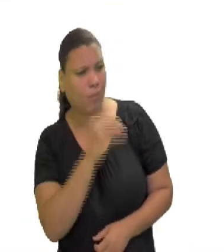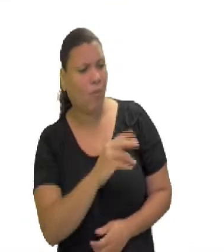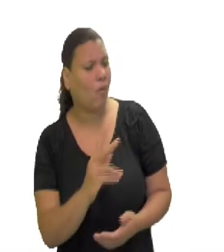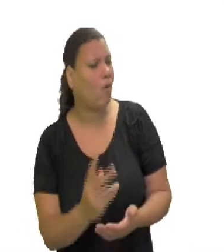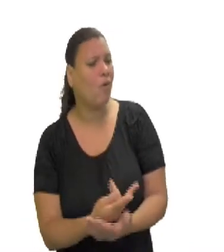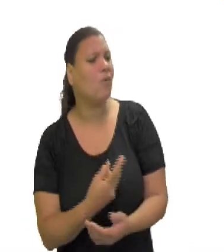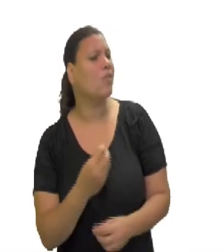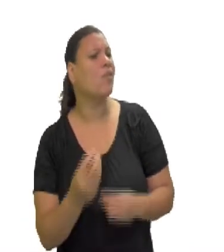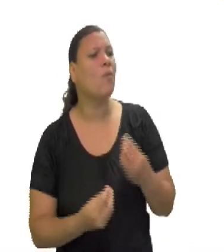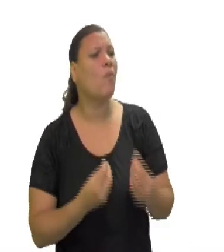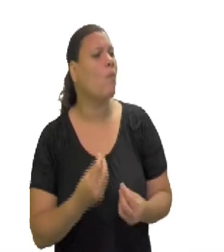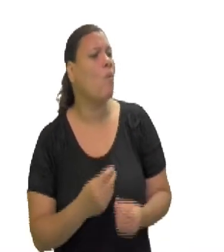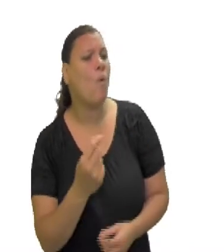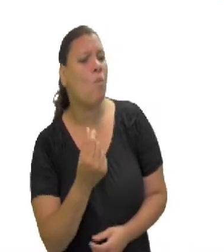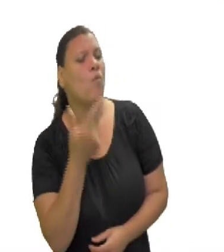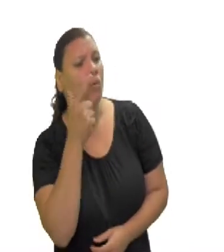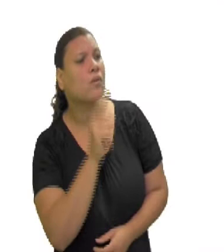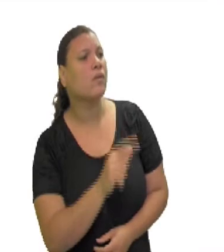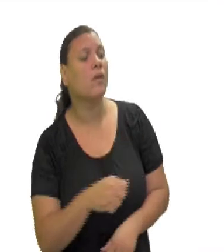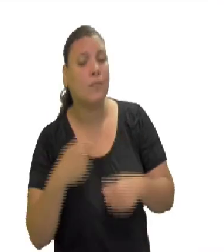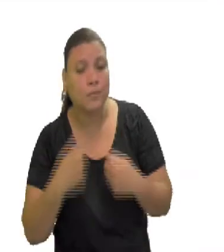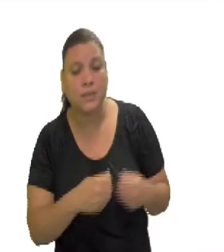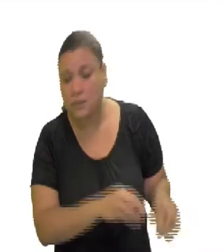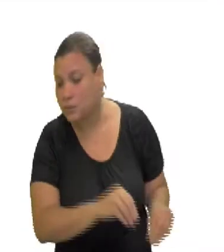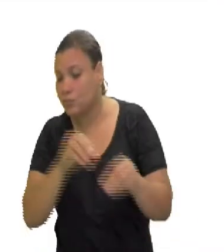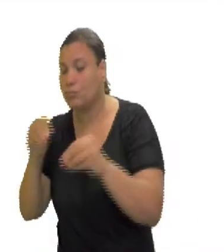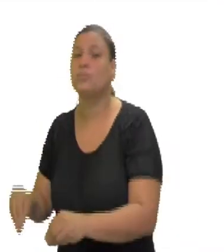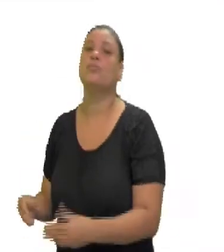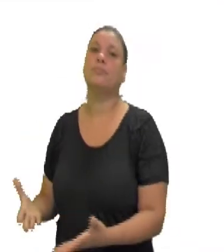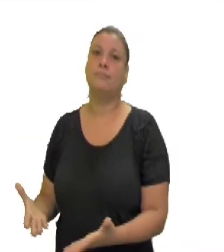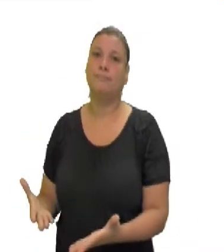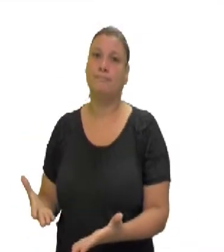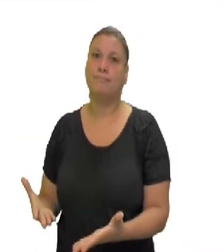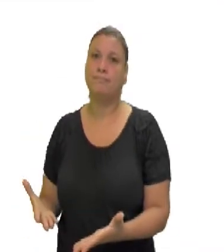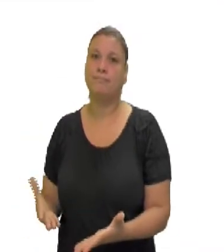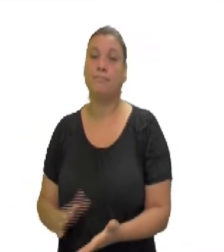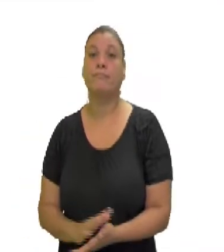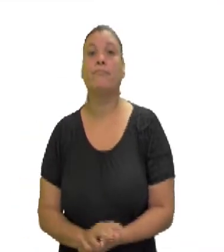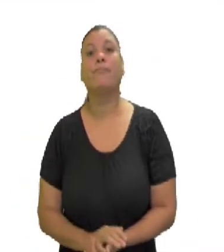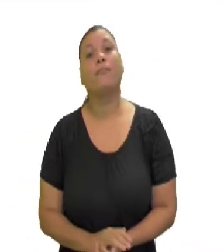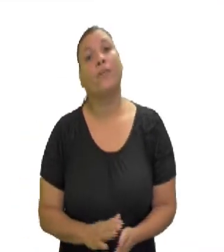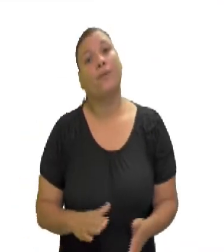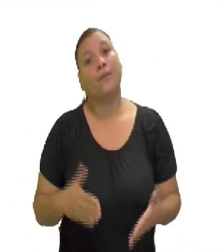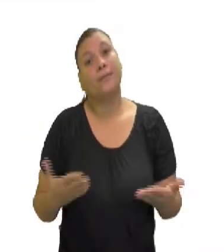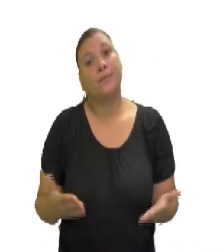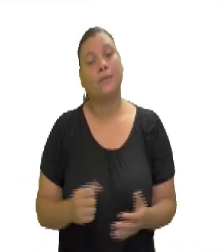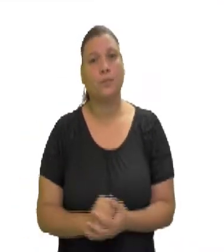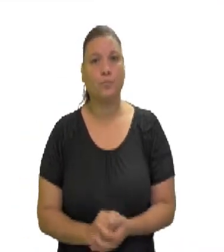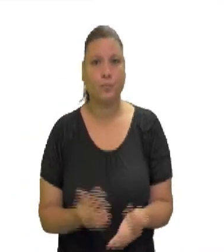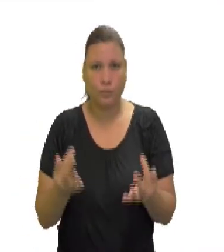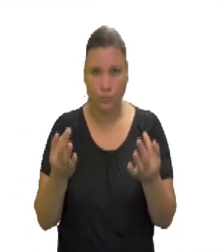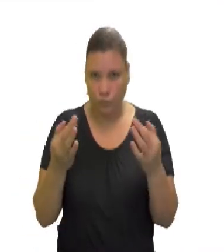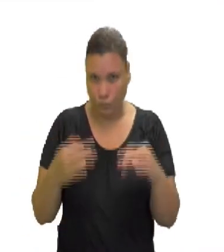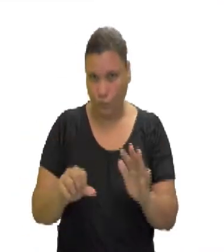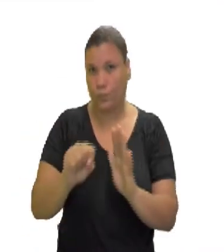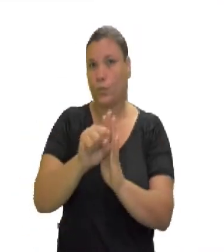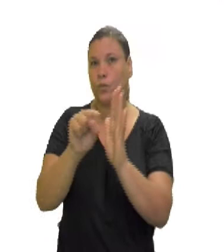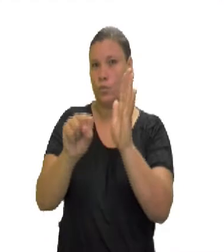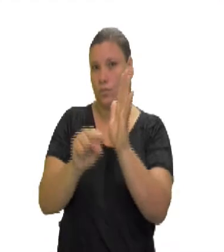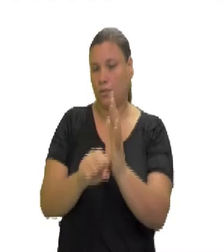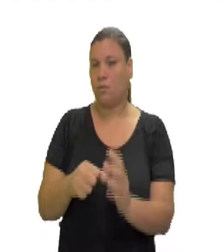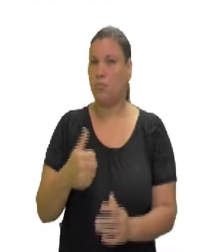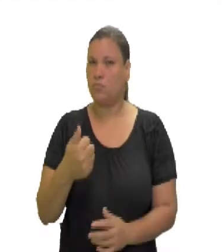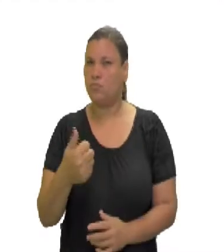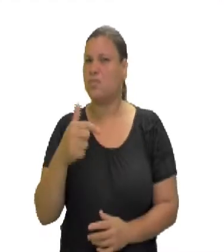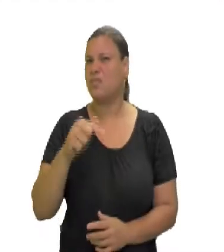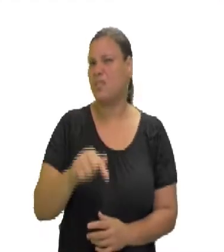Portugal. Então, no final do século XVII para o século XVIII, começou a